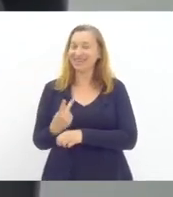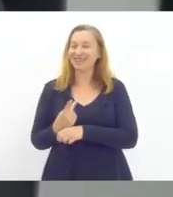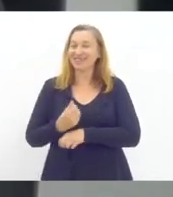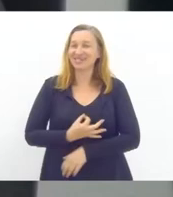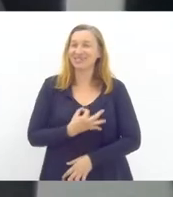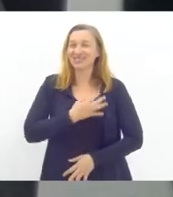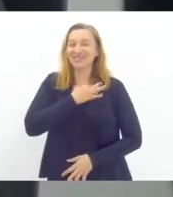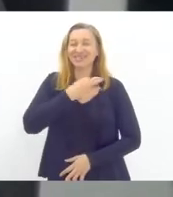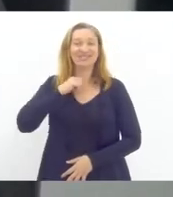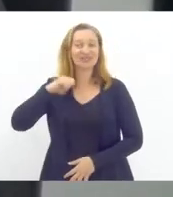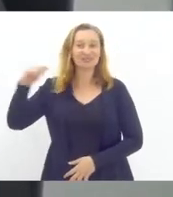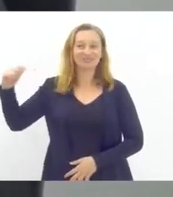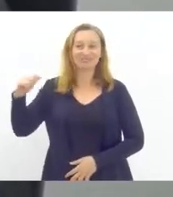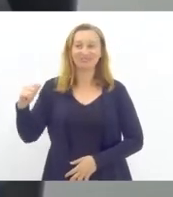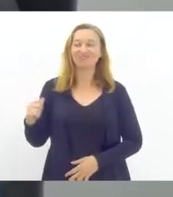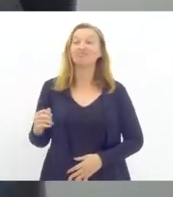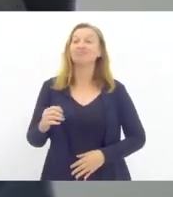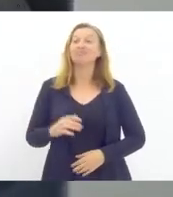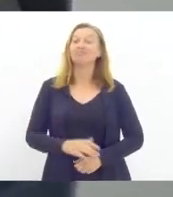a mais alta comenta dessa casa Legislativa